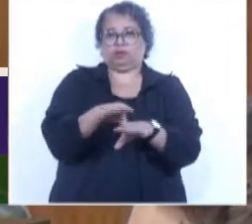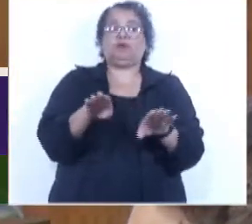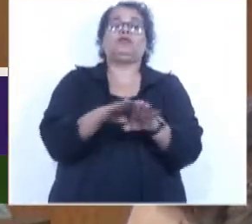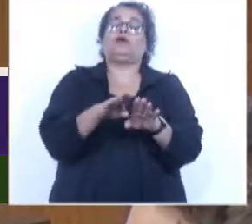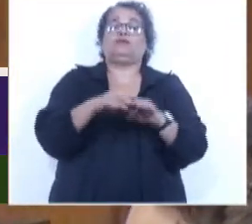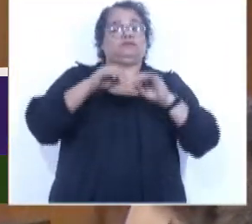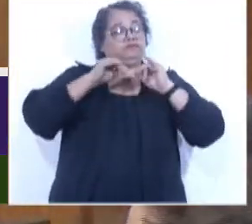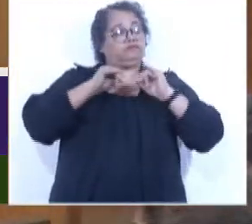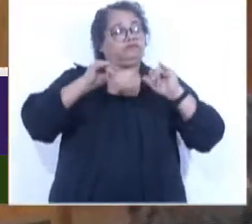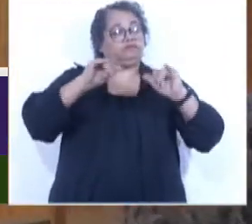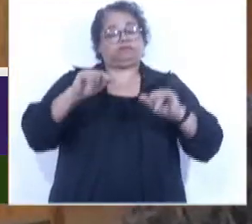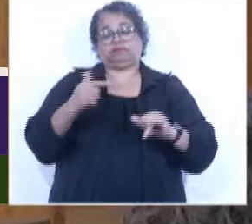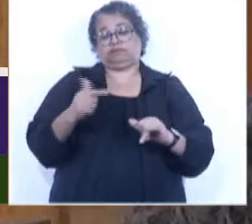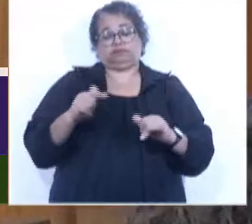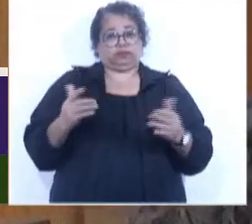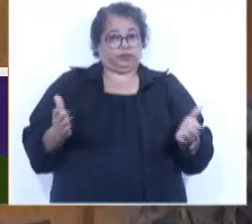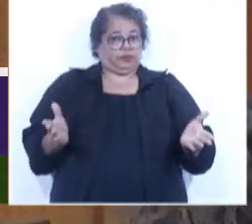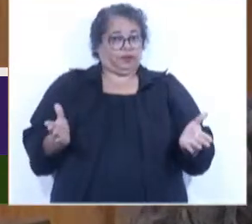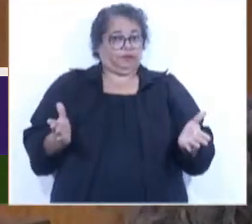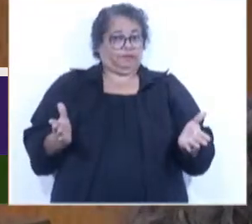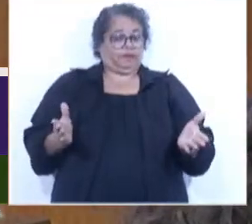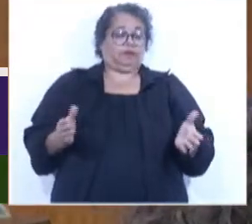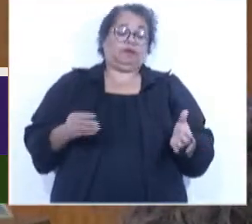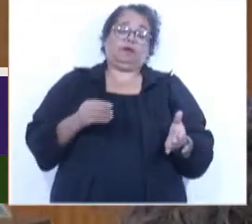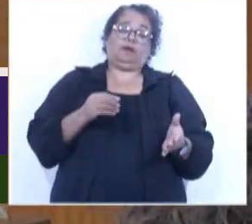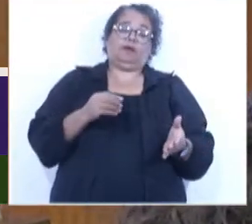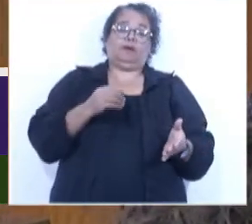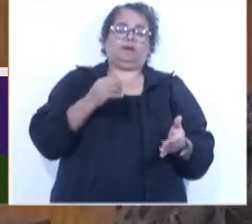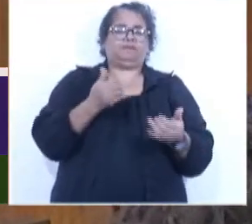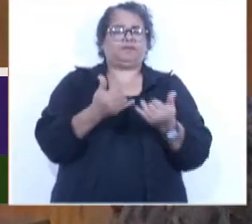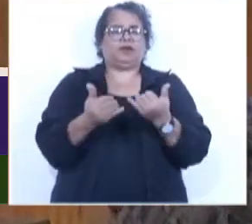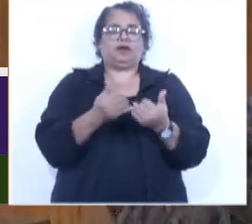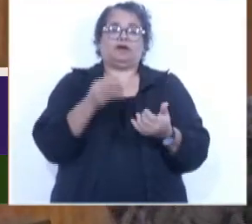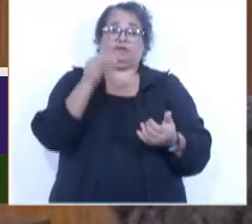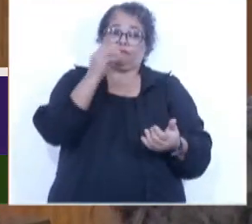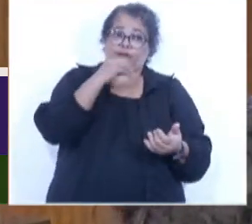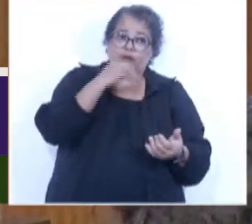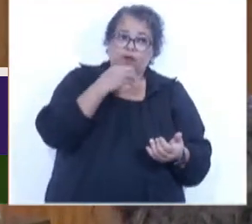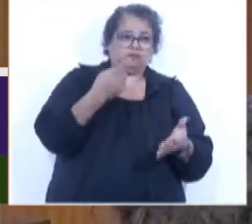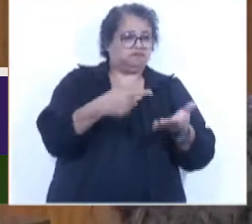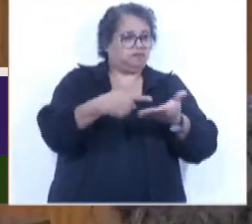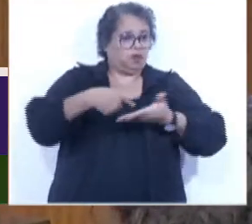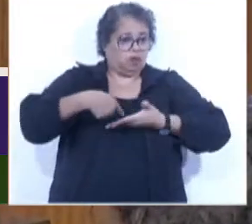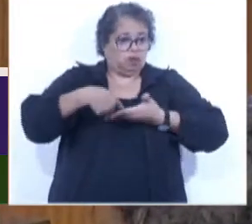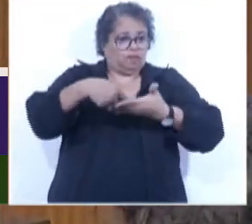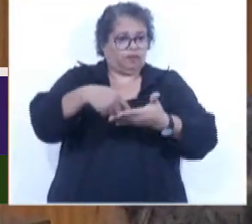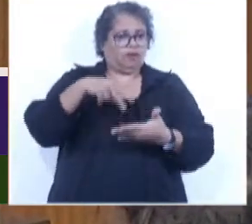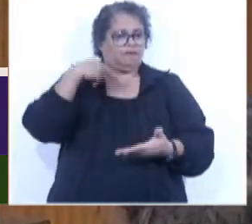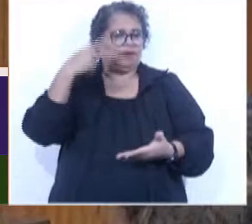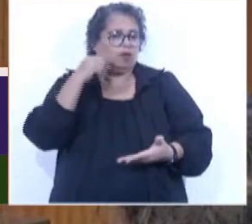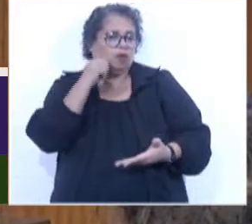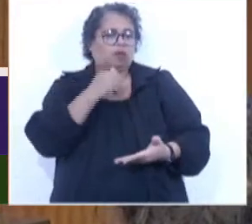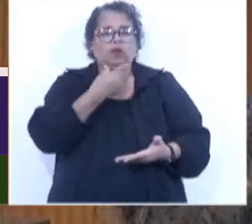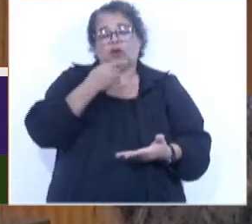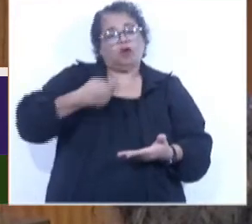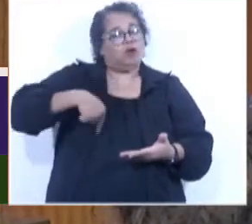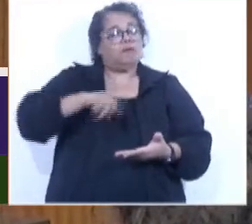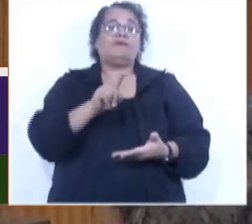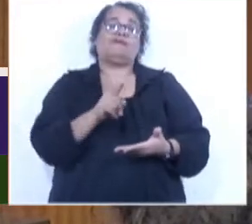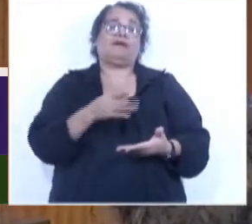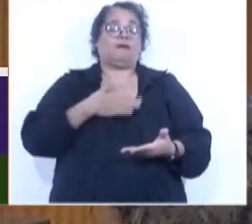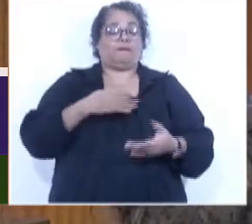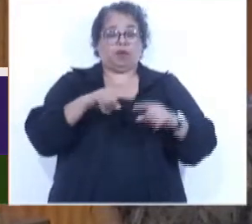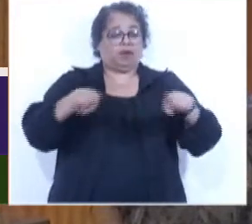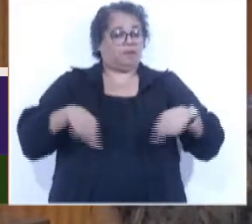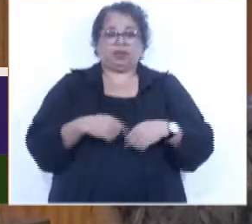foi me parece tão adequadas assim né não houve nenhum convite para nós vereadores pelo menos o nosso gabinete não